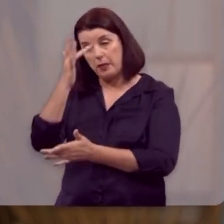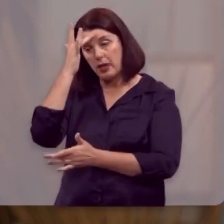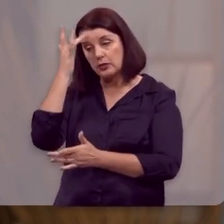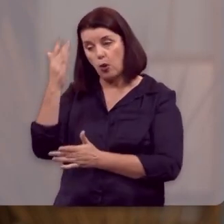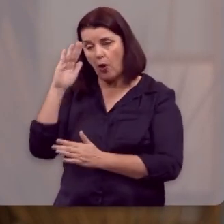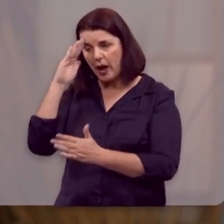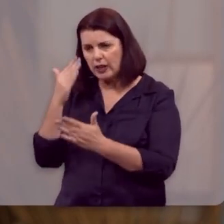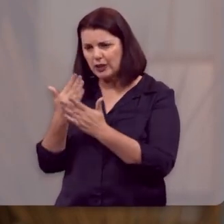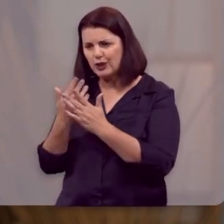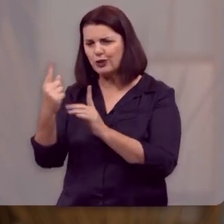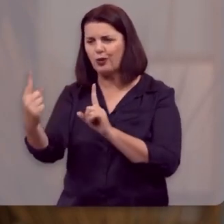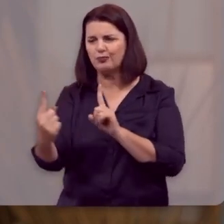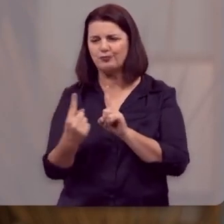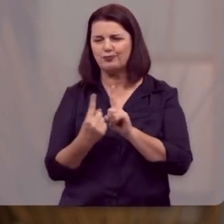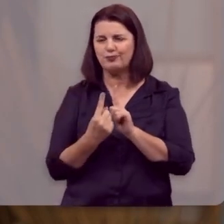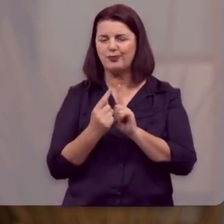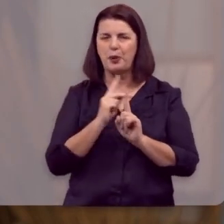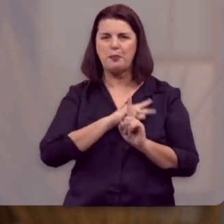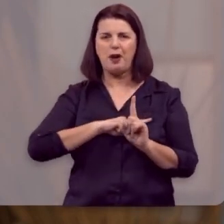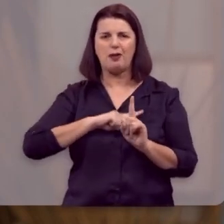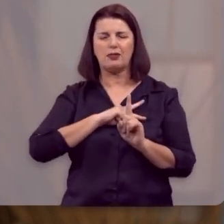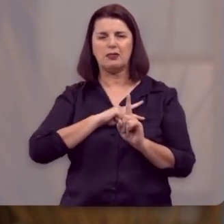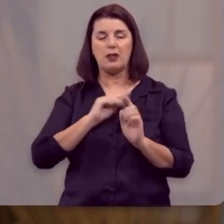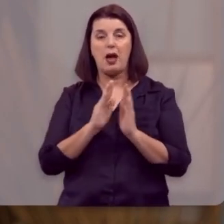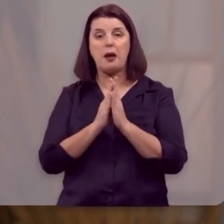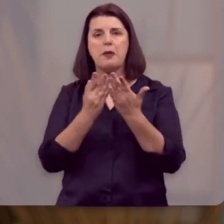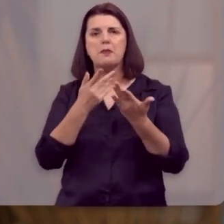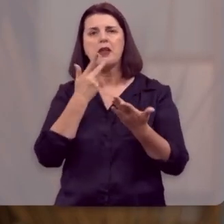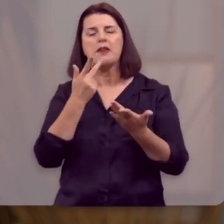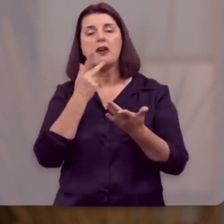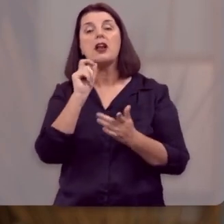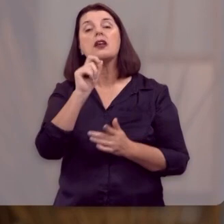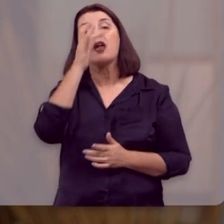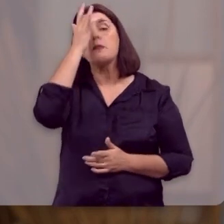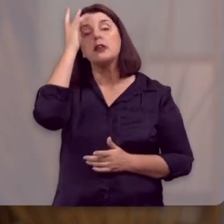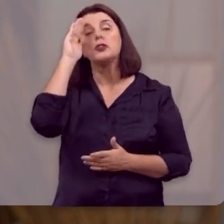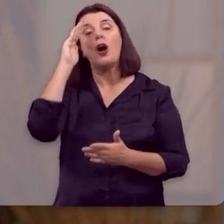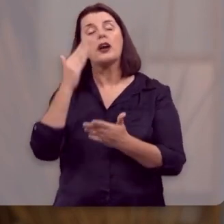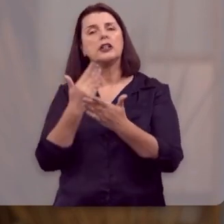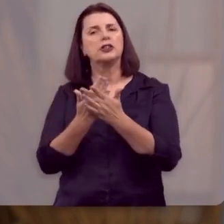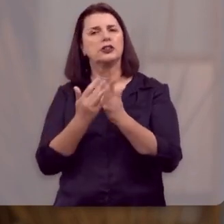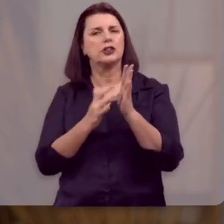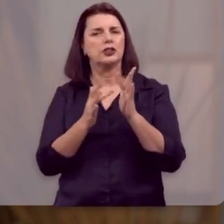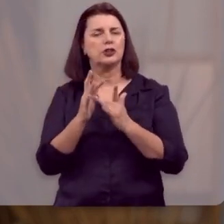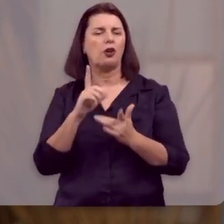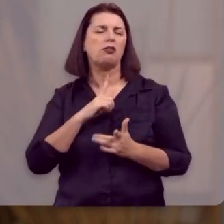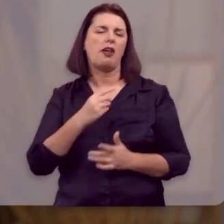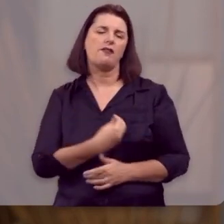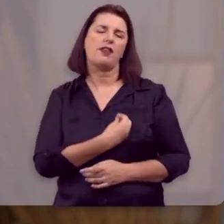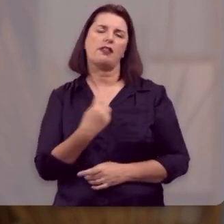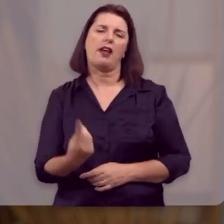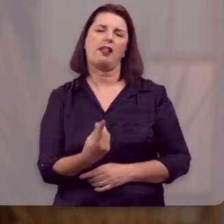Paulo. E a Bíblia diz que quem crê em Jesus tem a vida eterna.